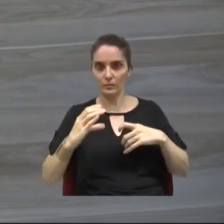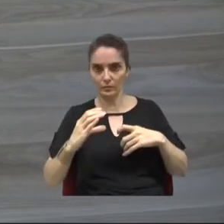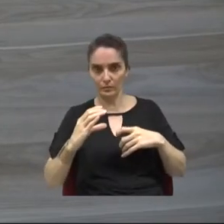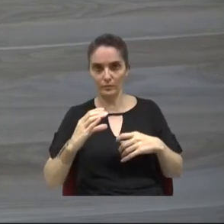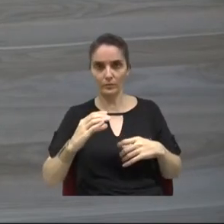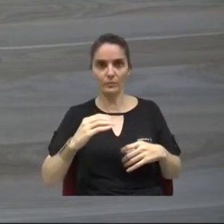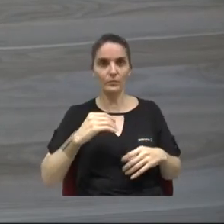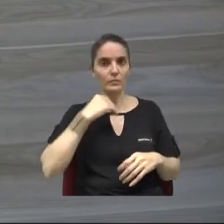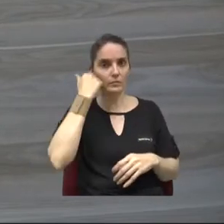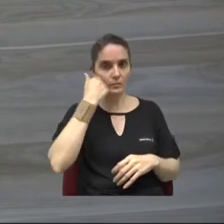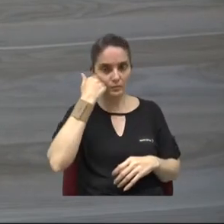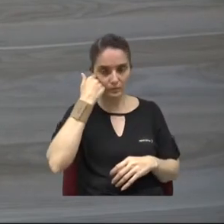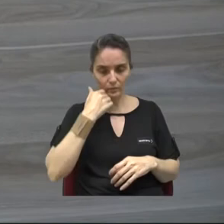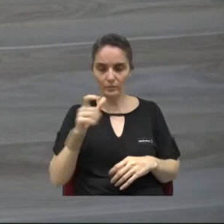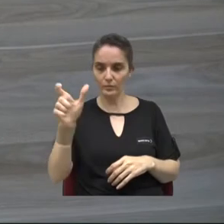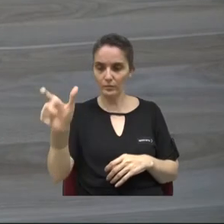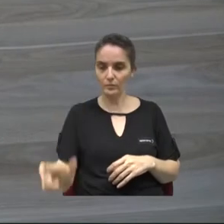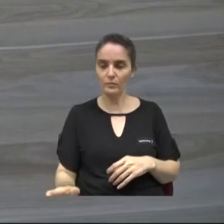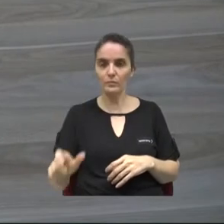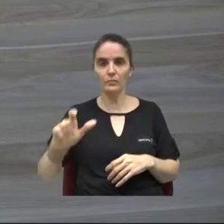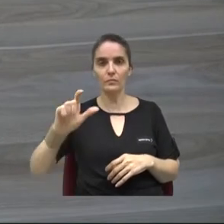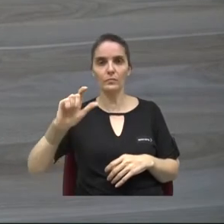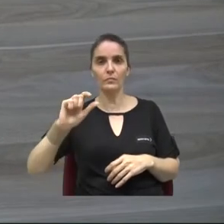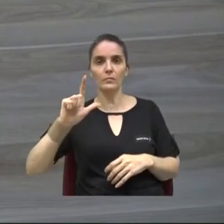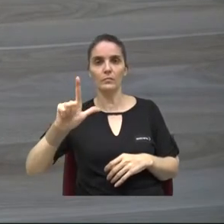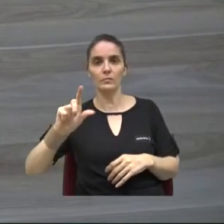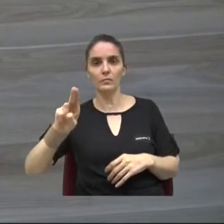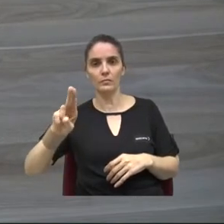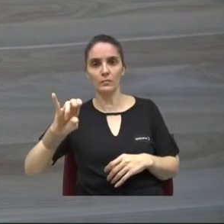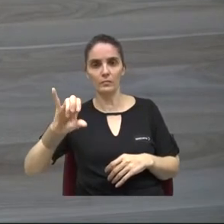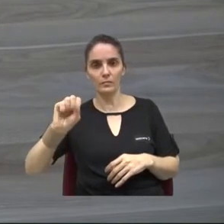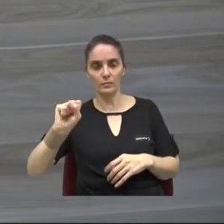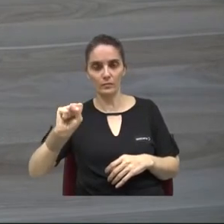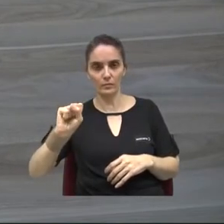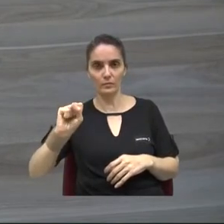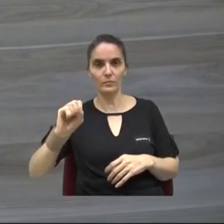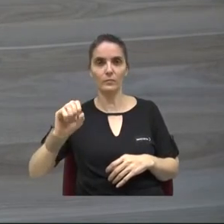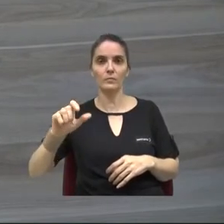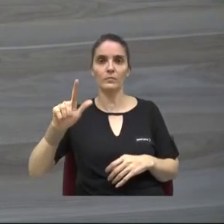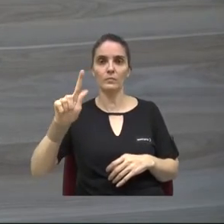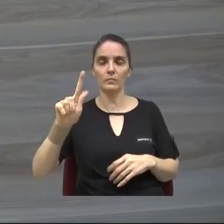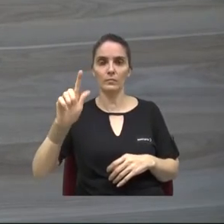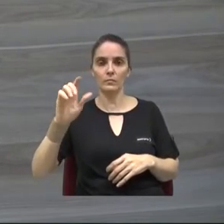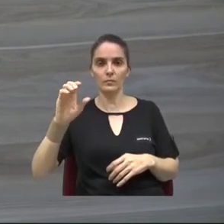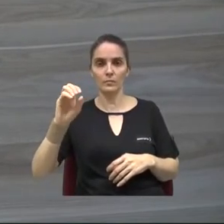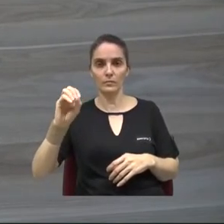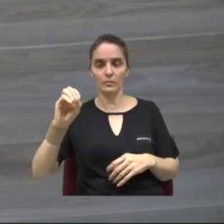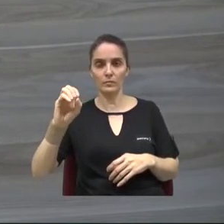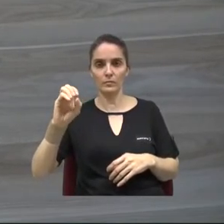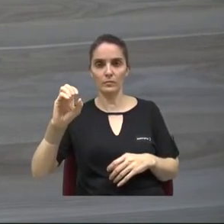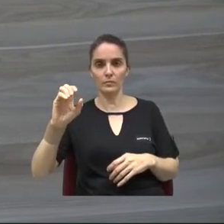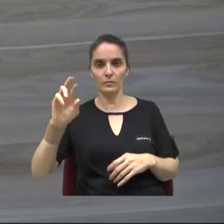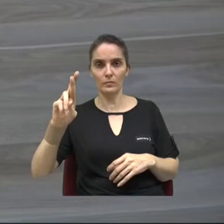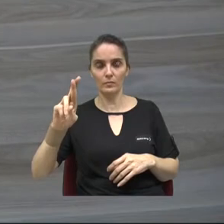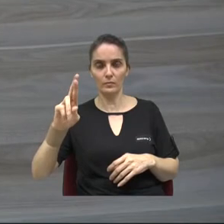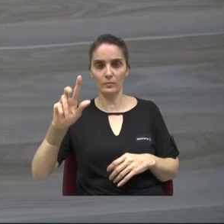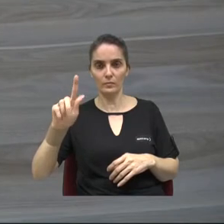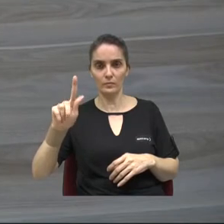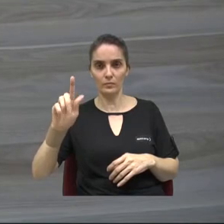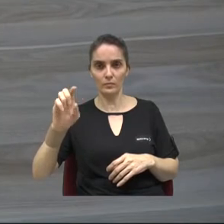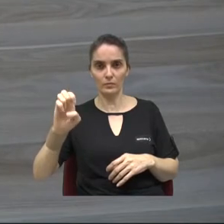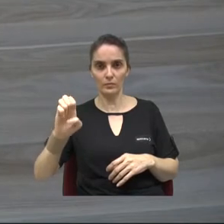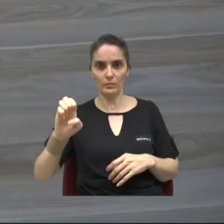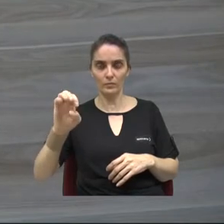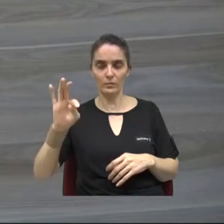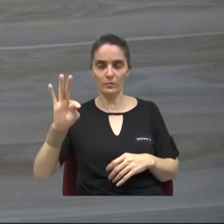Dr. Luiz Giorgetti foi um dos colaboradores, fundadores e plantonista da Unidade Coronária da Santa Casa, e